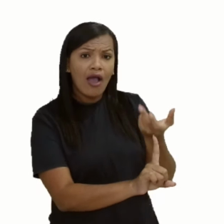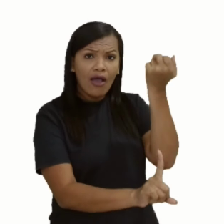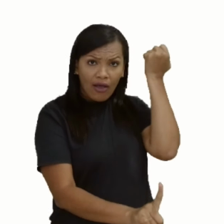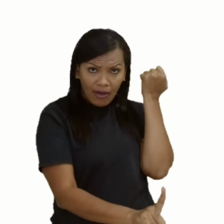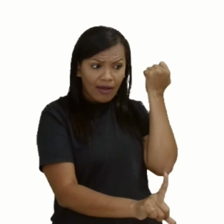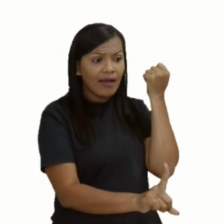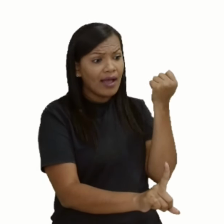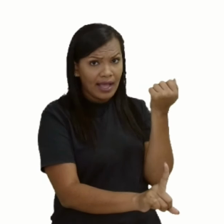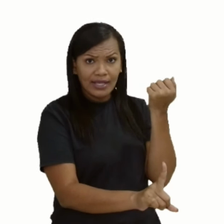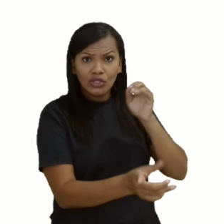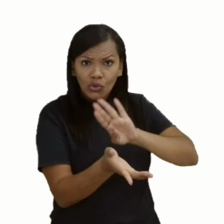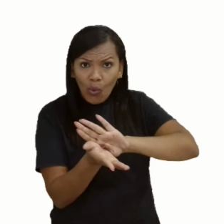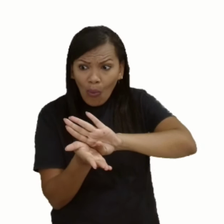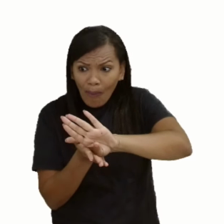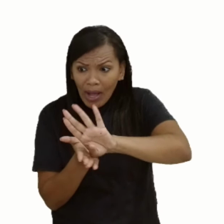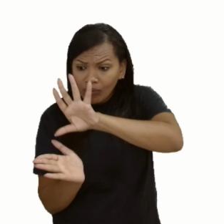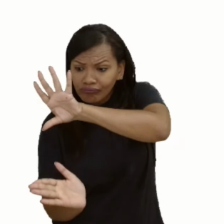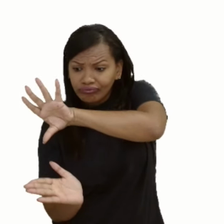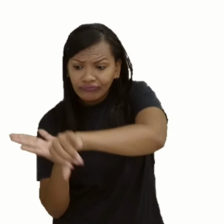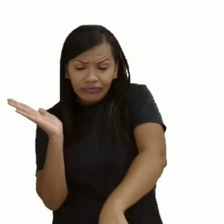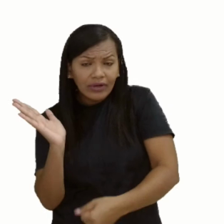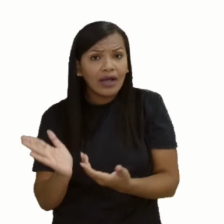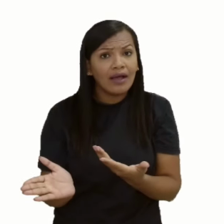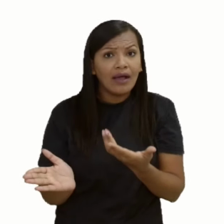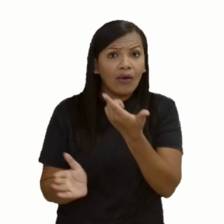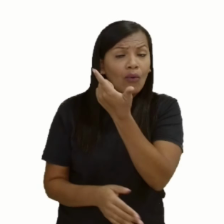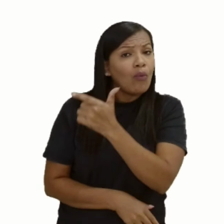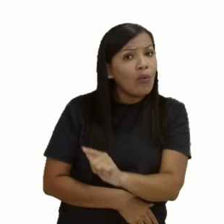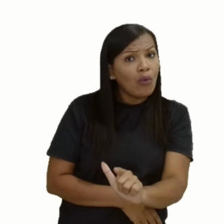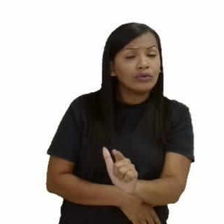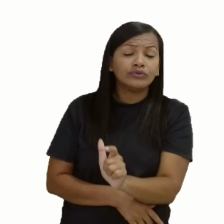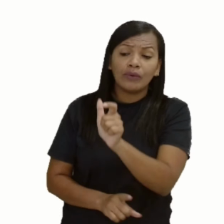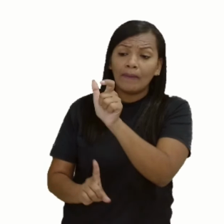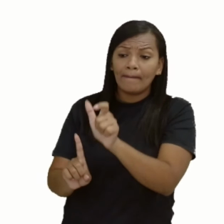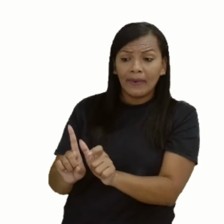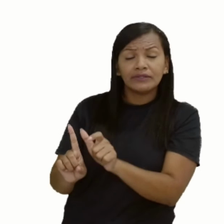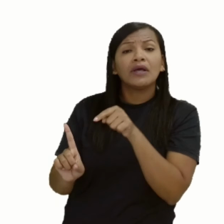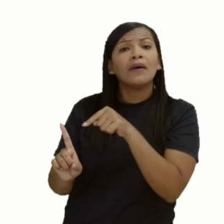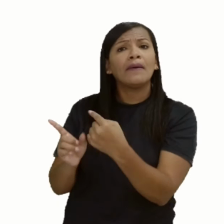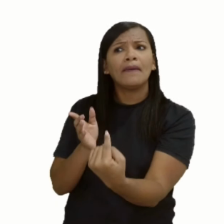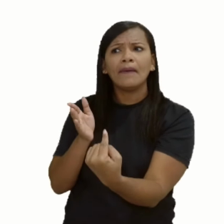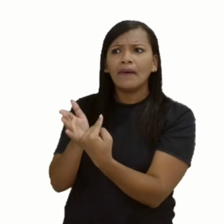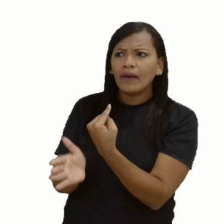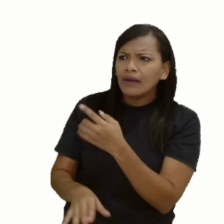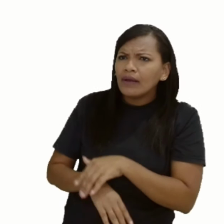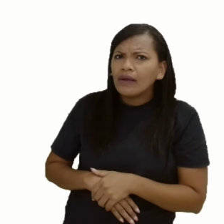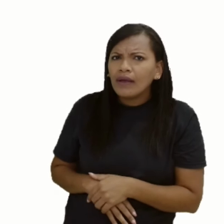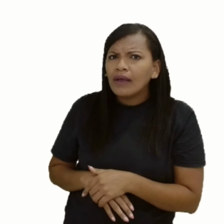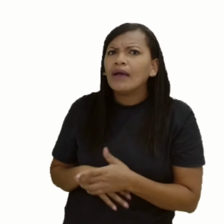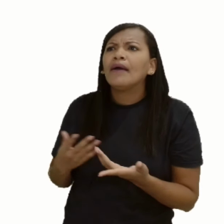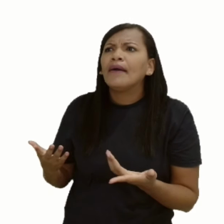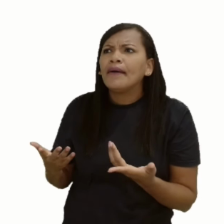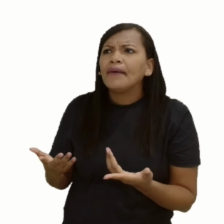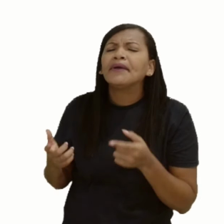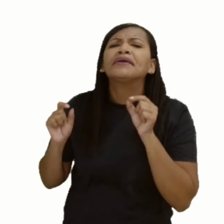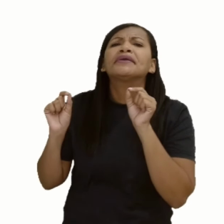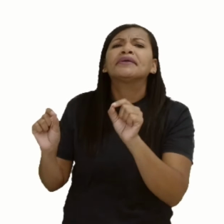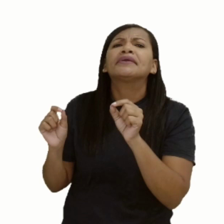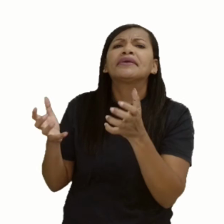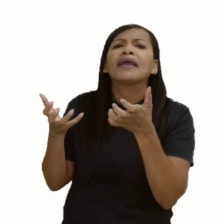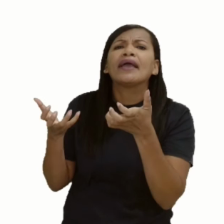invadiu a sua conta no banco. O outro personagem pergunta: e o que mais? E ele quer mais o